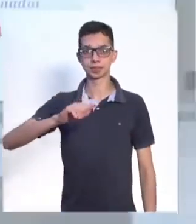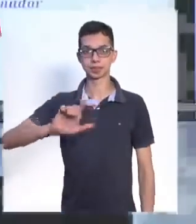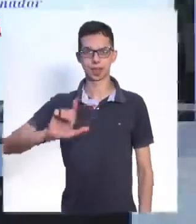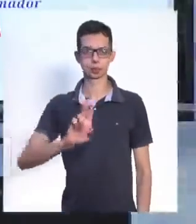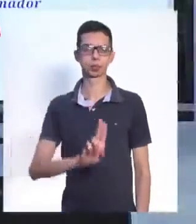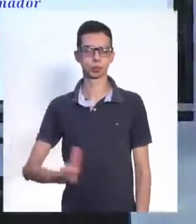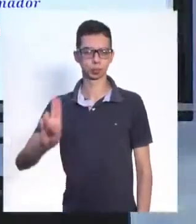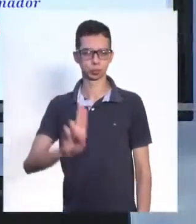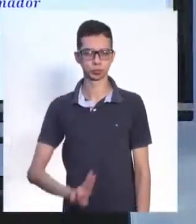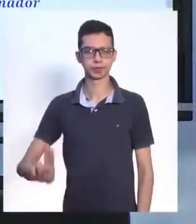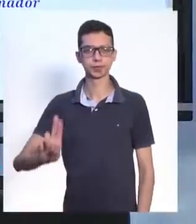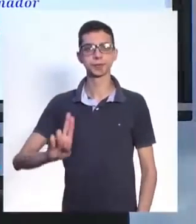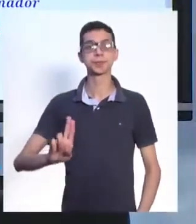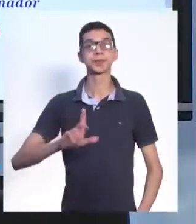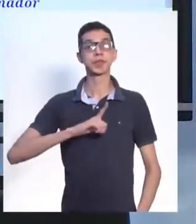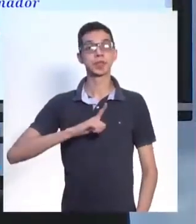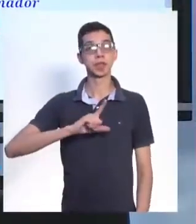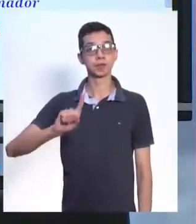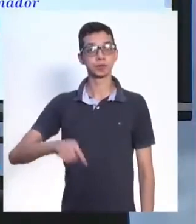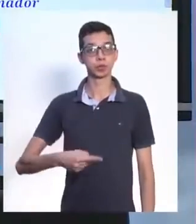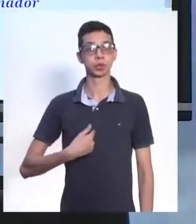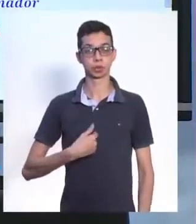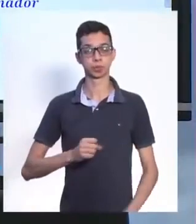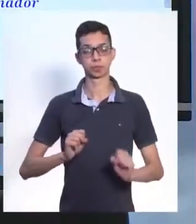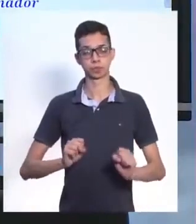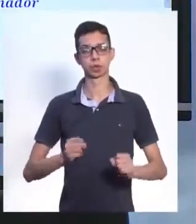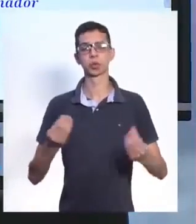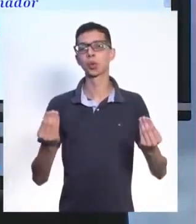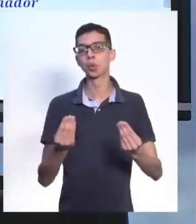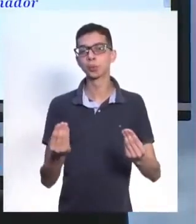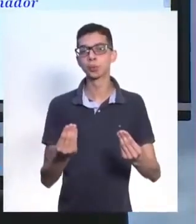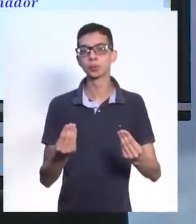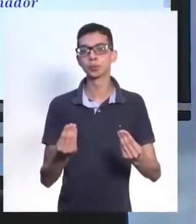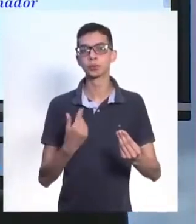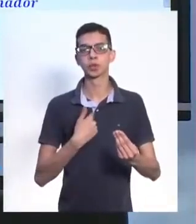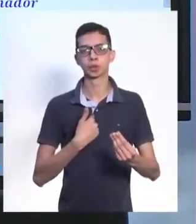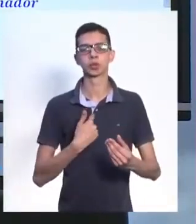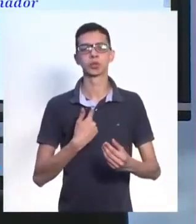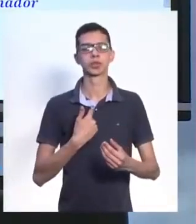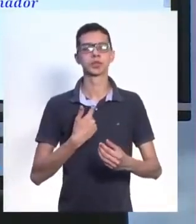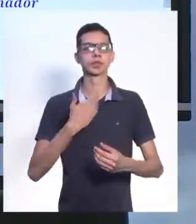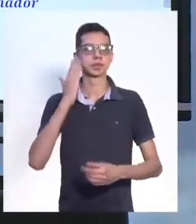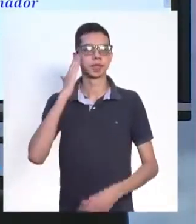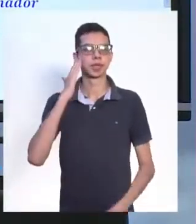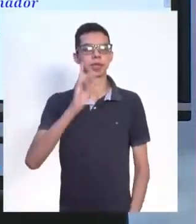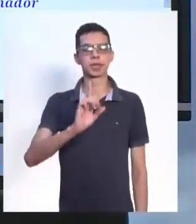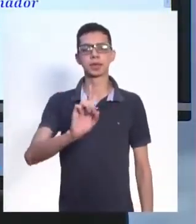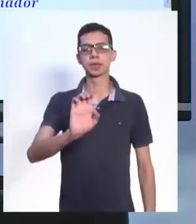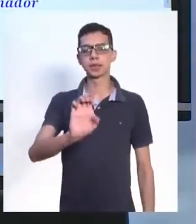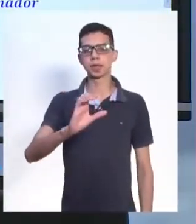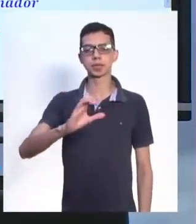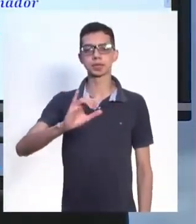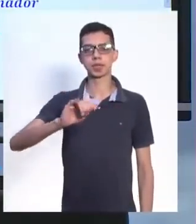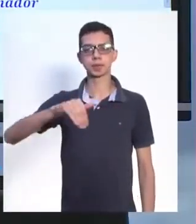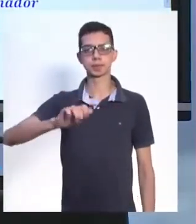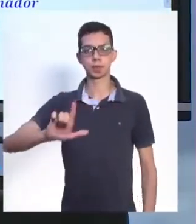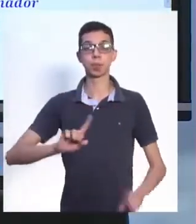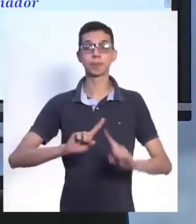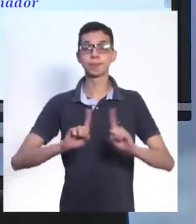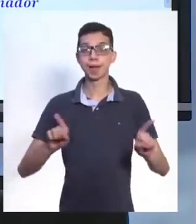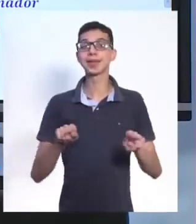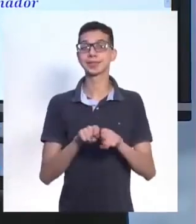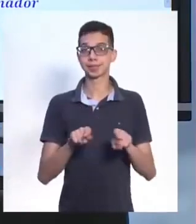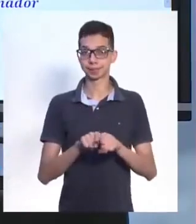vírgula. Tem a vírgula ali, eu posso representar ela como decimal. Mas o número racional também posso representar